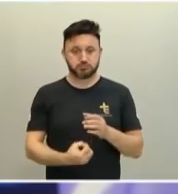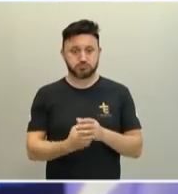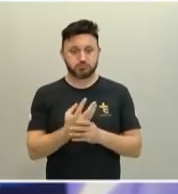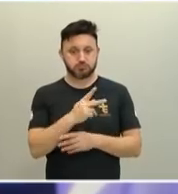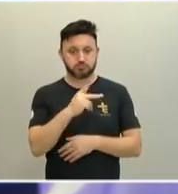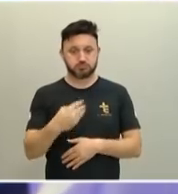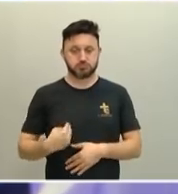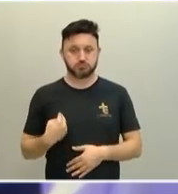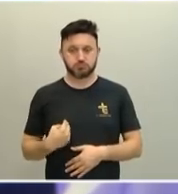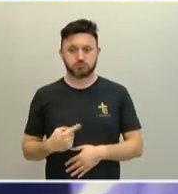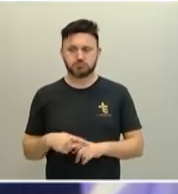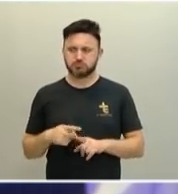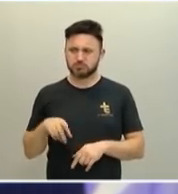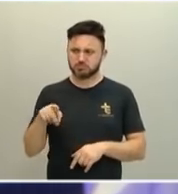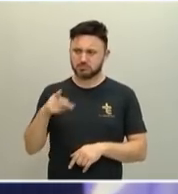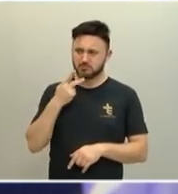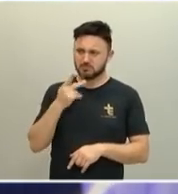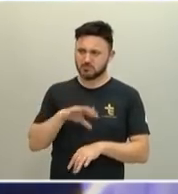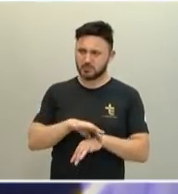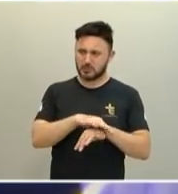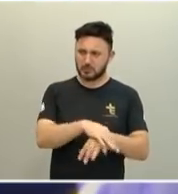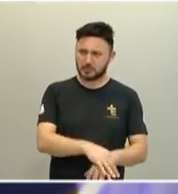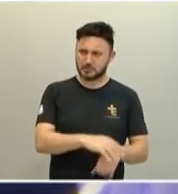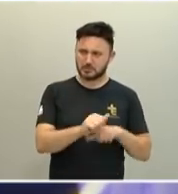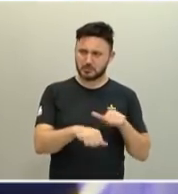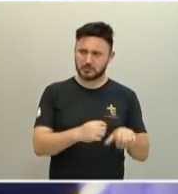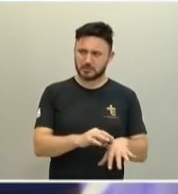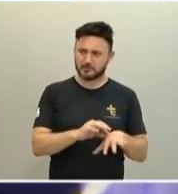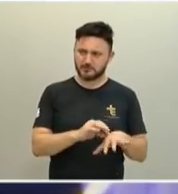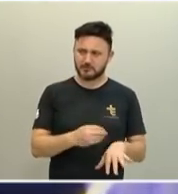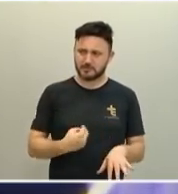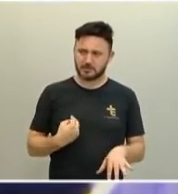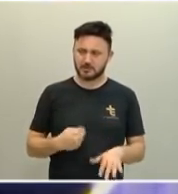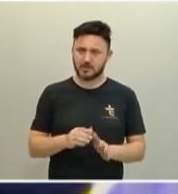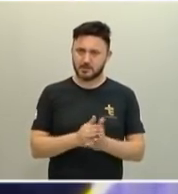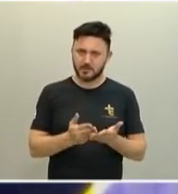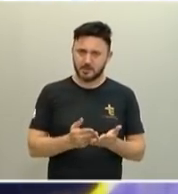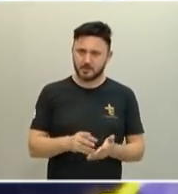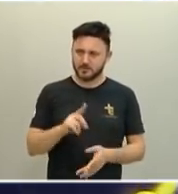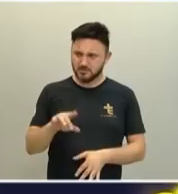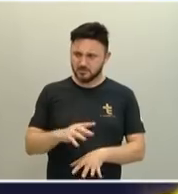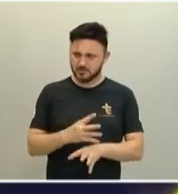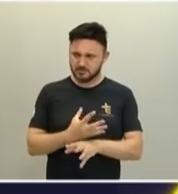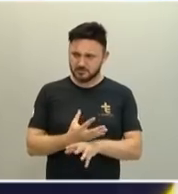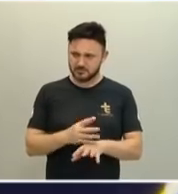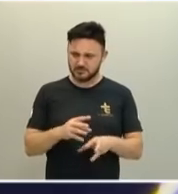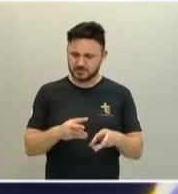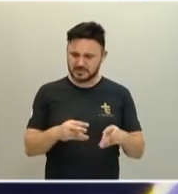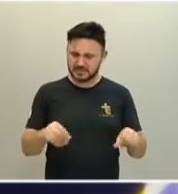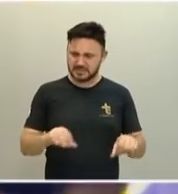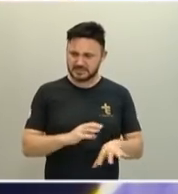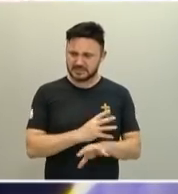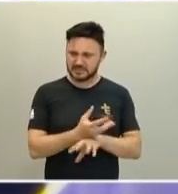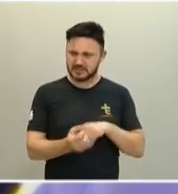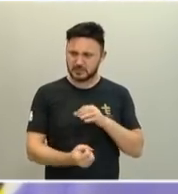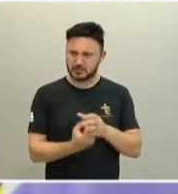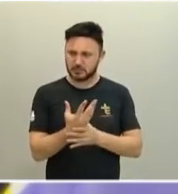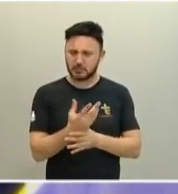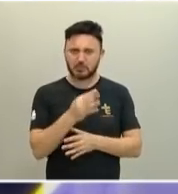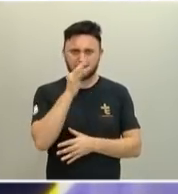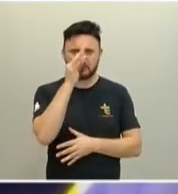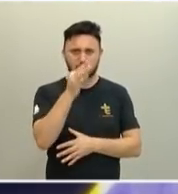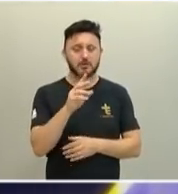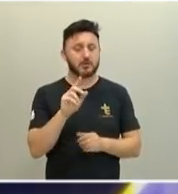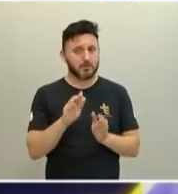Mas Rodrigo, você está falando de ossos voltarem à vida? É Bíblia. Você está falando de deserto florescer? É Bíblia. É palavra de Deus.